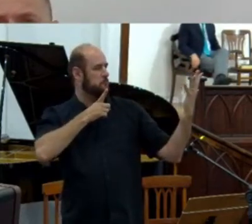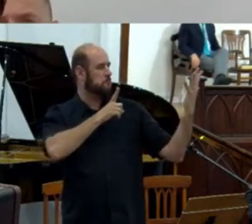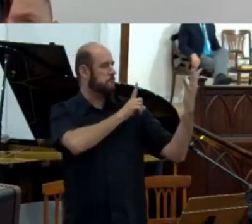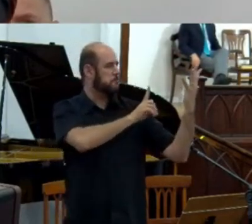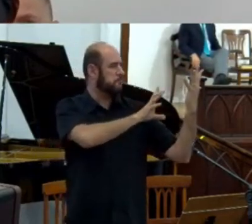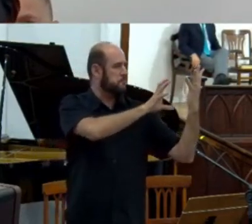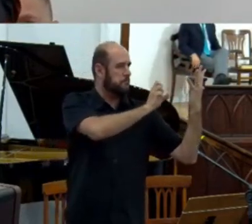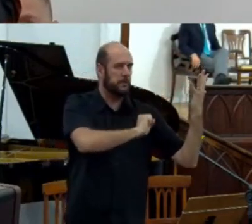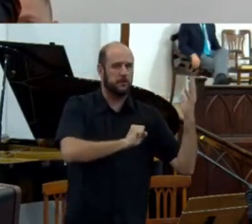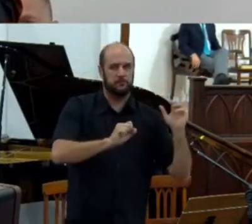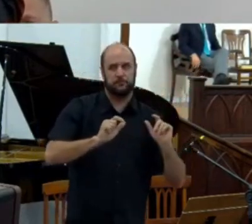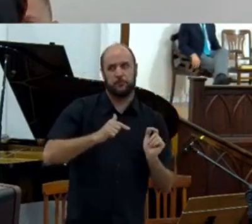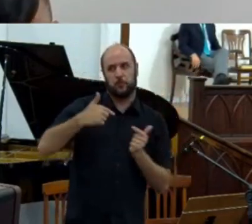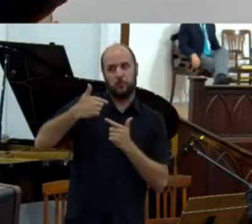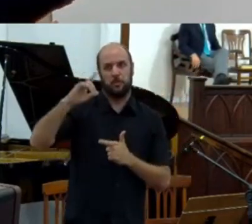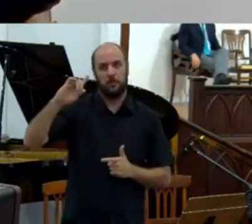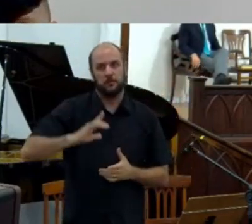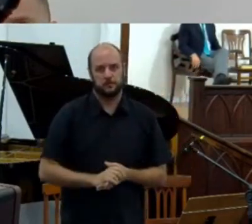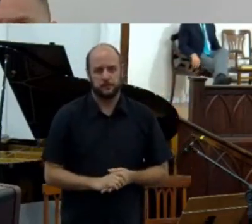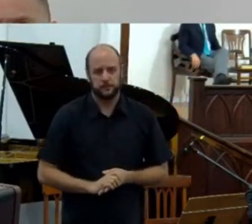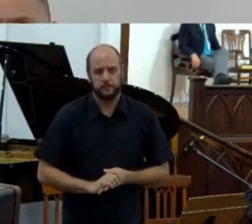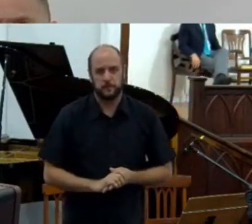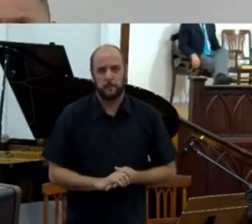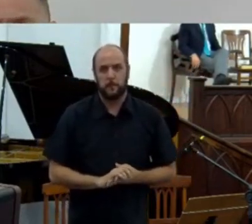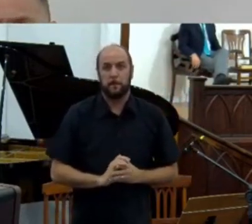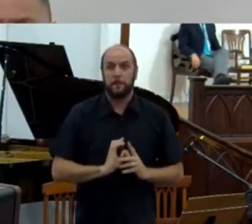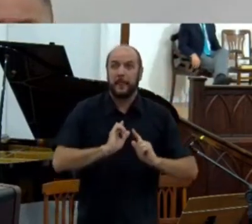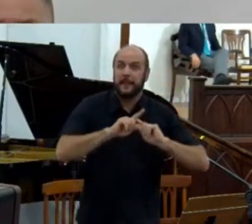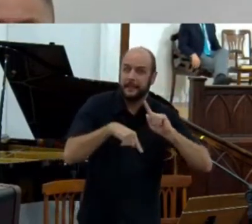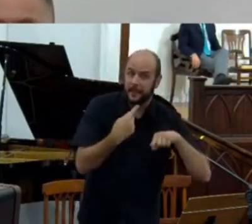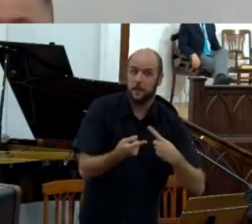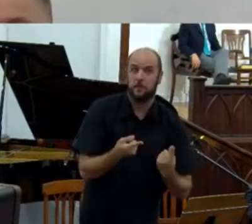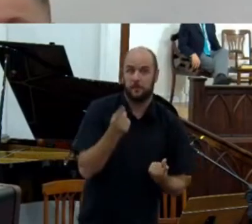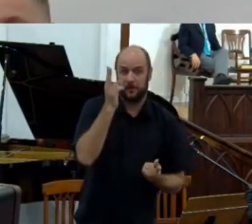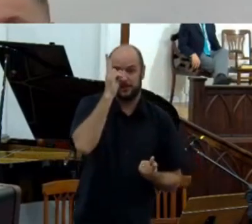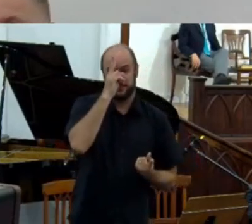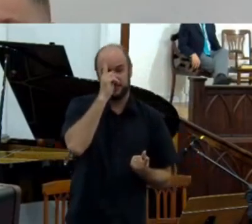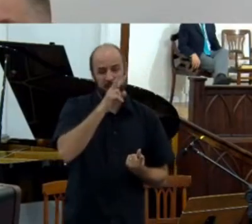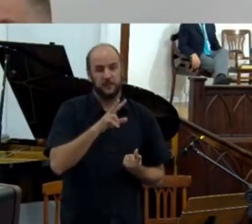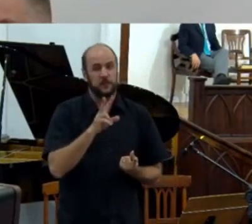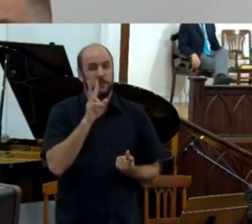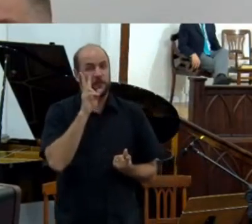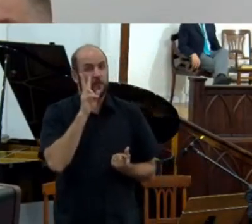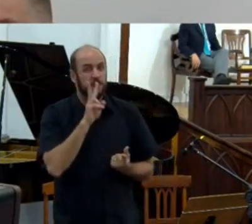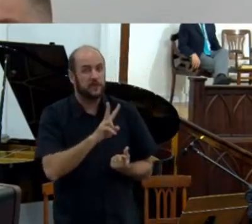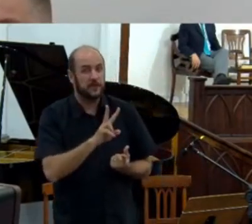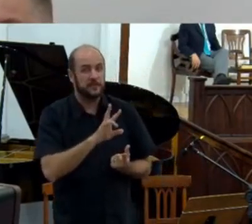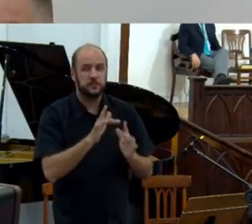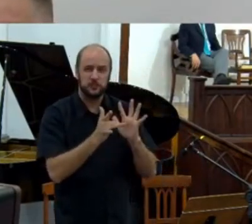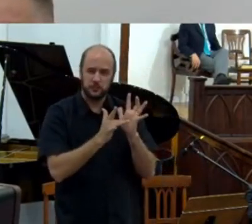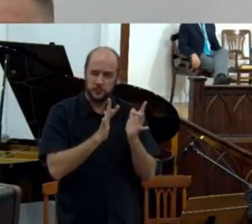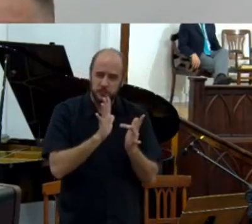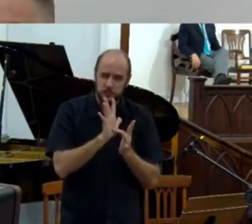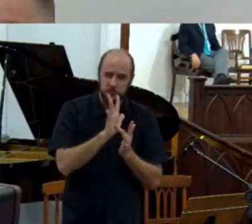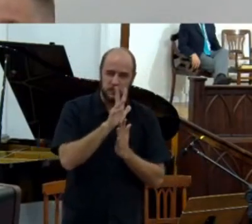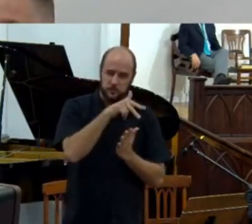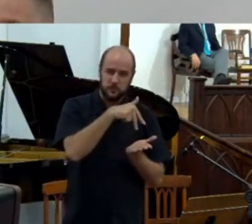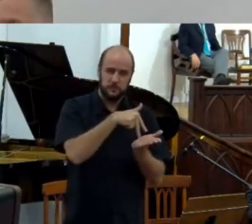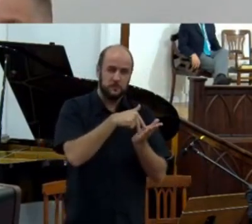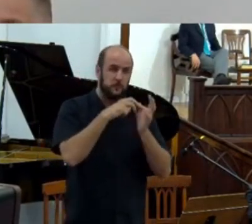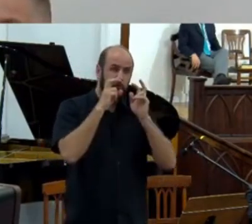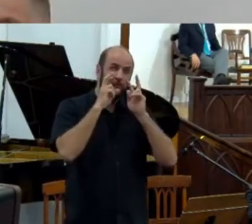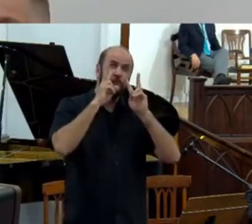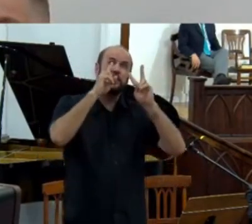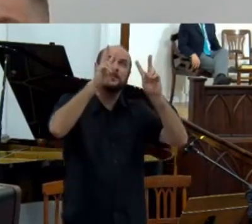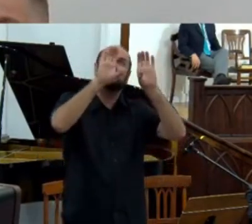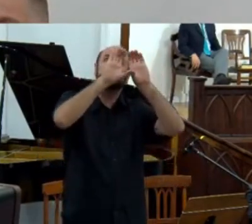à rebelião contra Deus. Avançamos ainda mais a história e um dia encontramos o nosso Senhor Jesus Cristo olhando para os